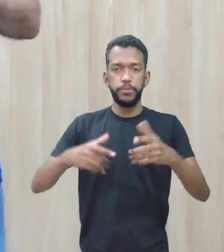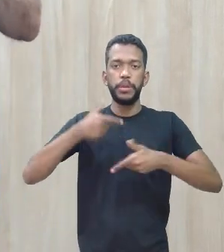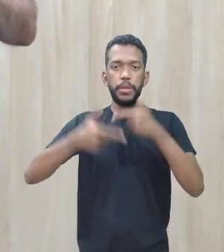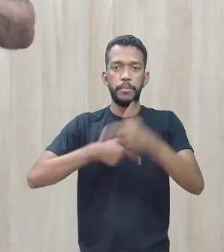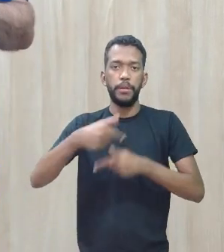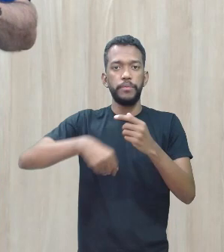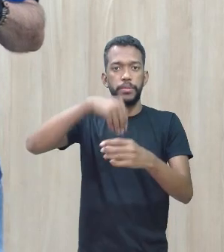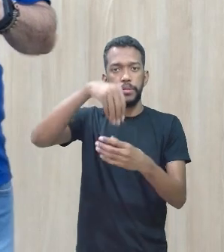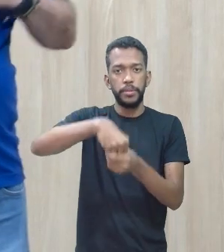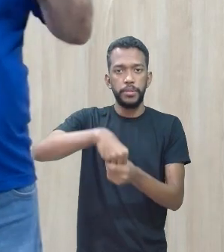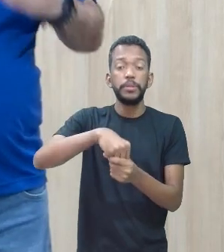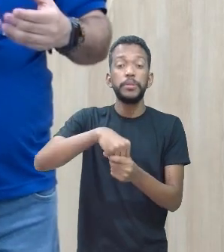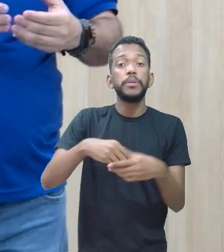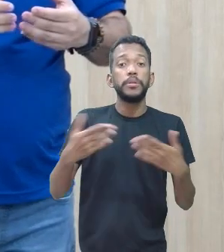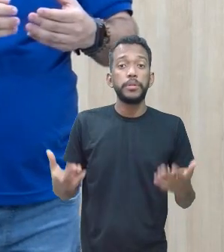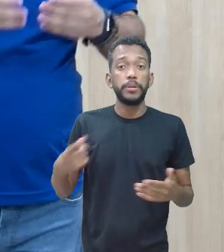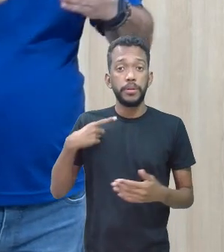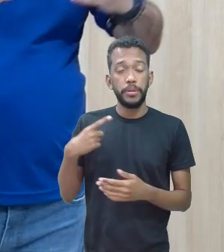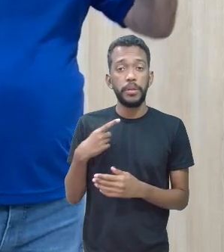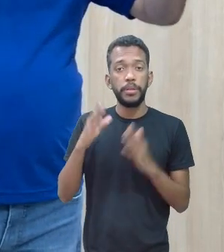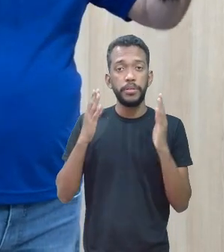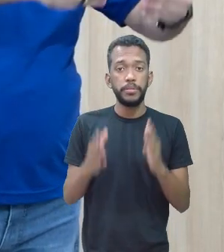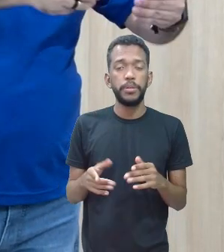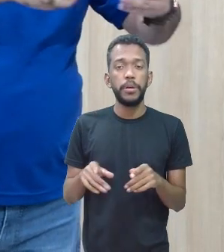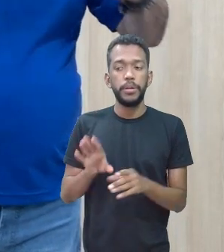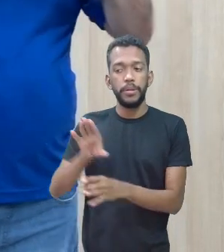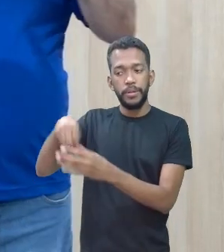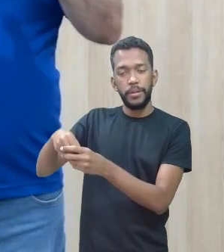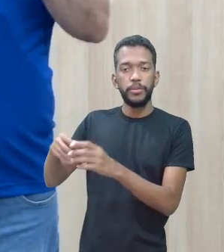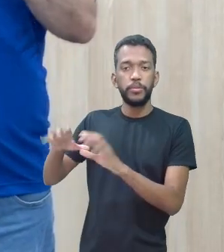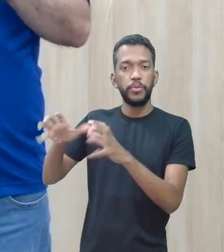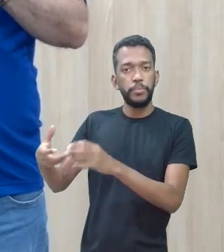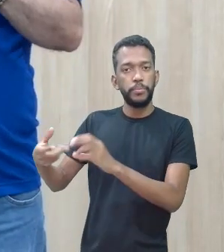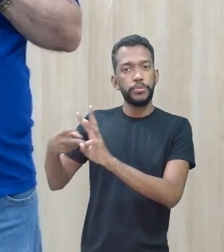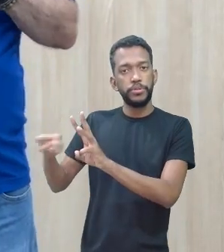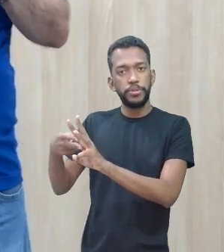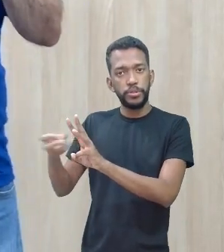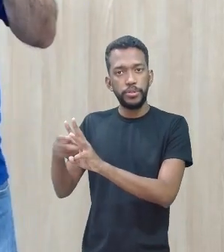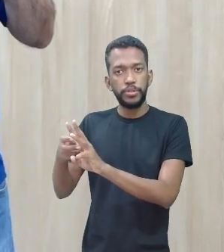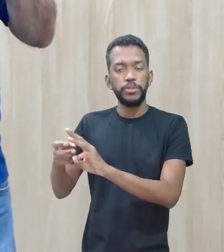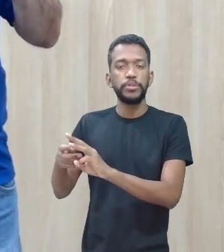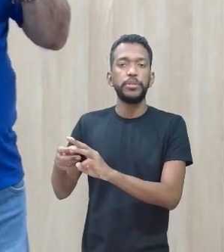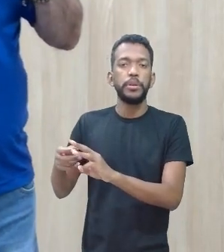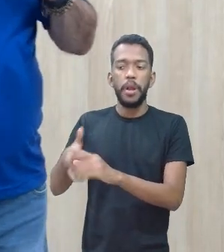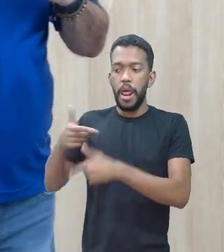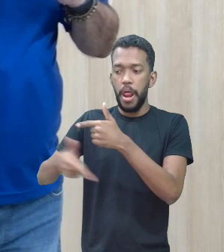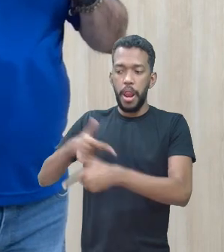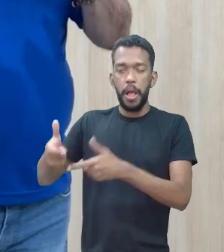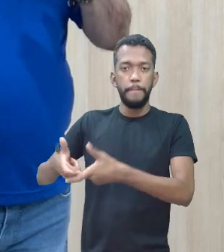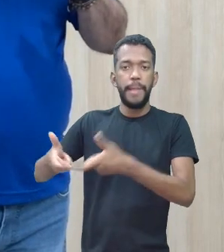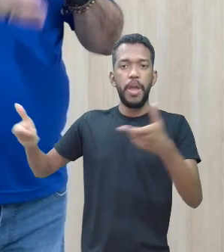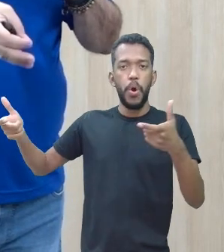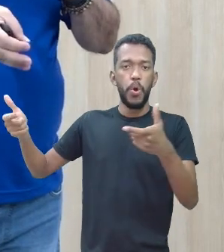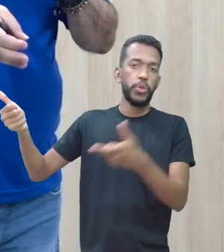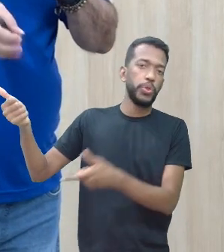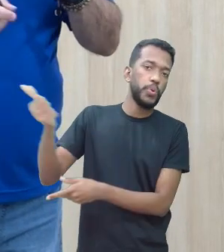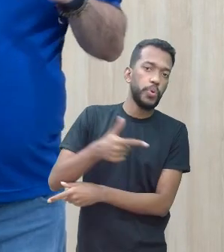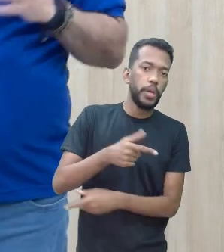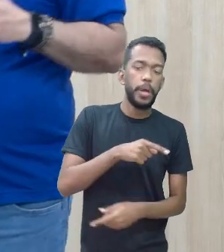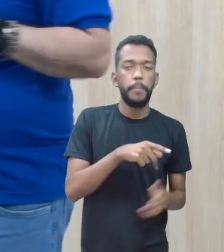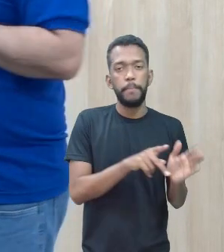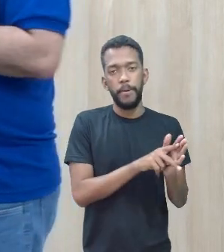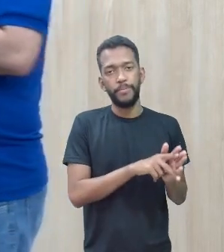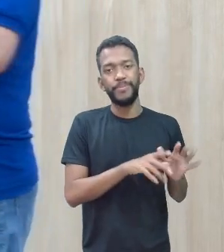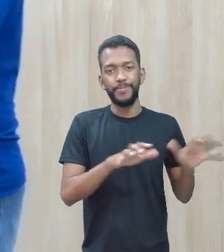territórios a mão de obra escravizada, né, indígena era até maior do que a mão de obra dos